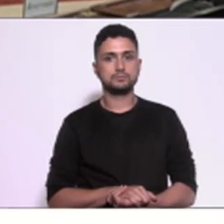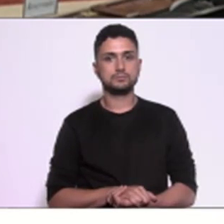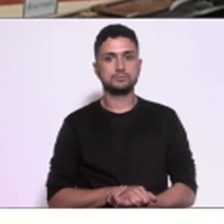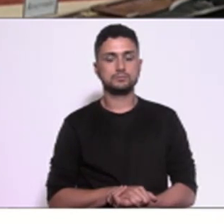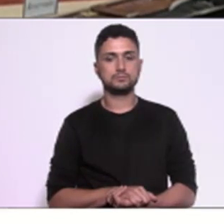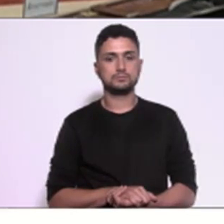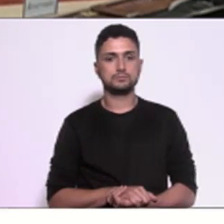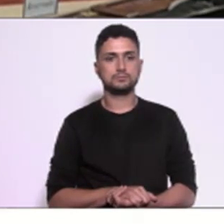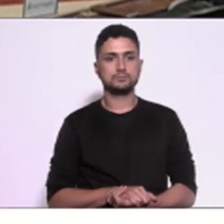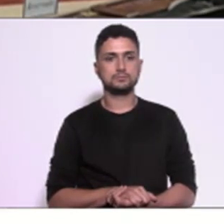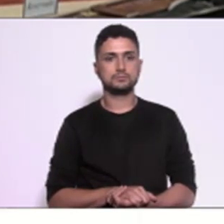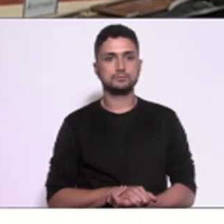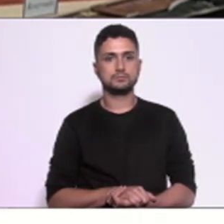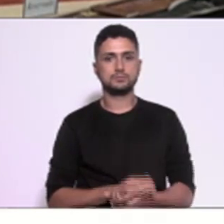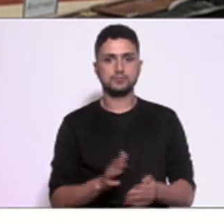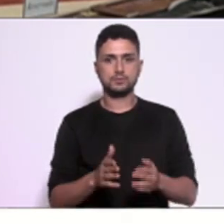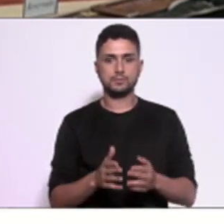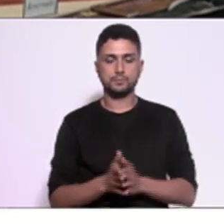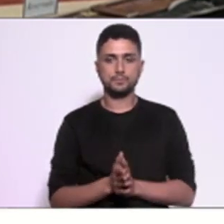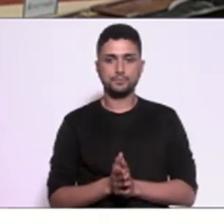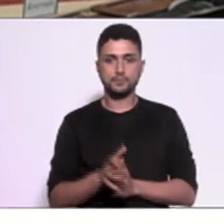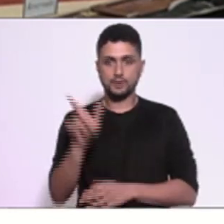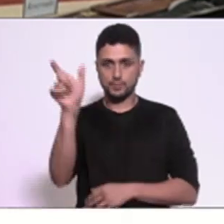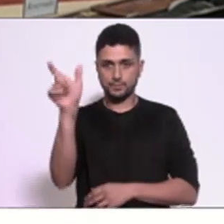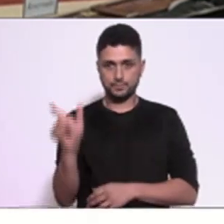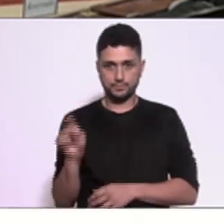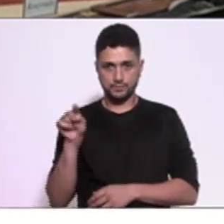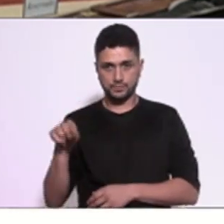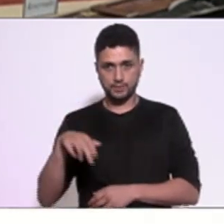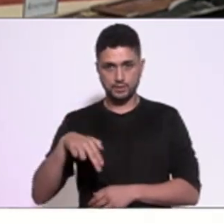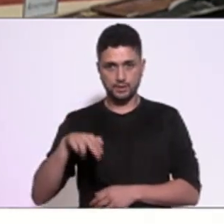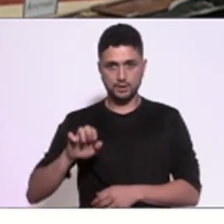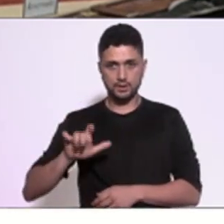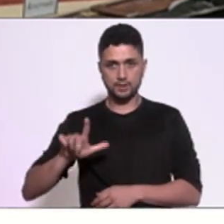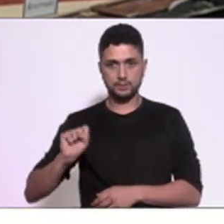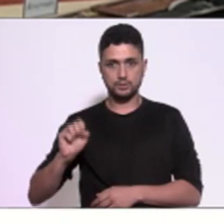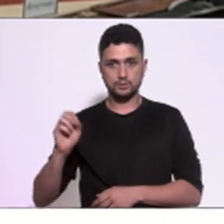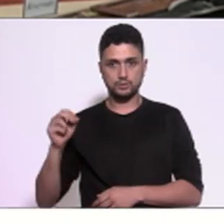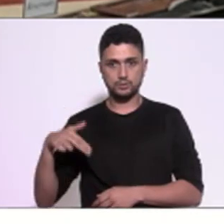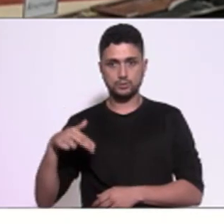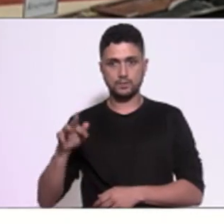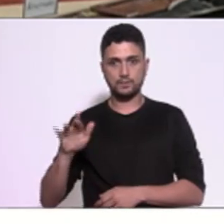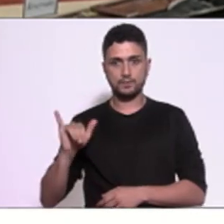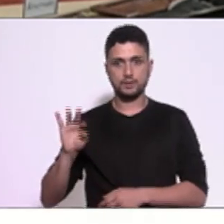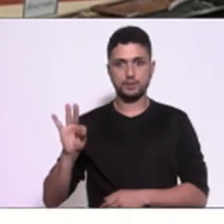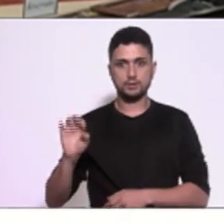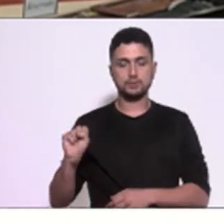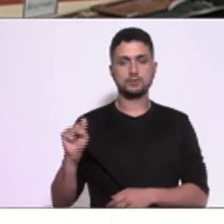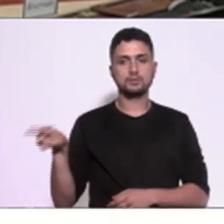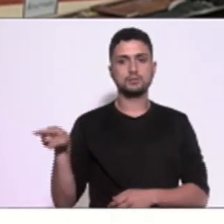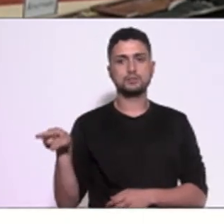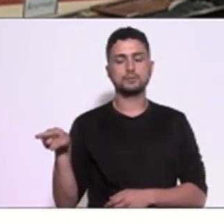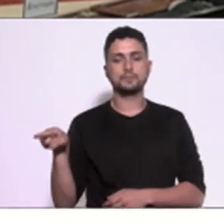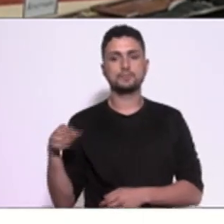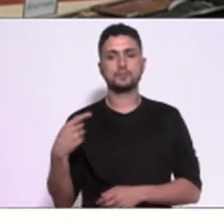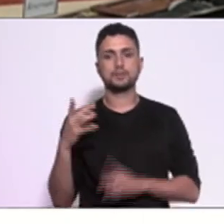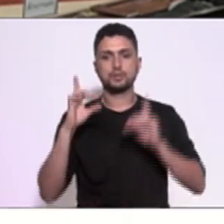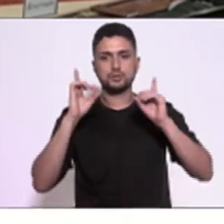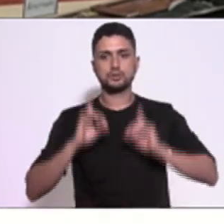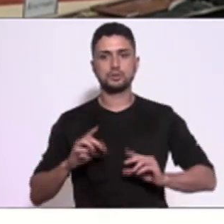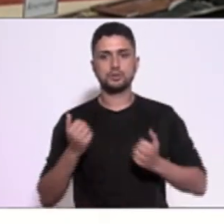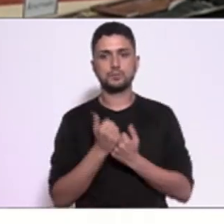Convido o senhor Nelson Freitas, subdiretor-geral de Cultura da